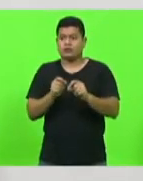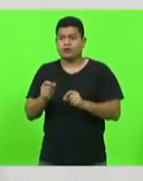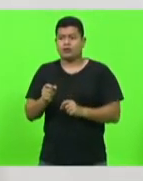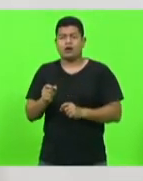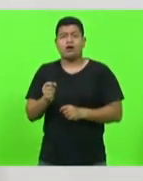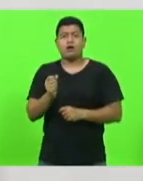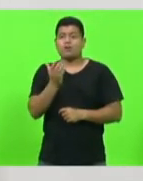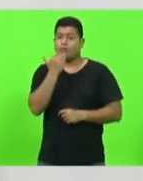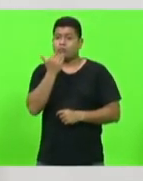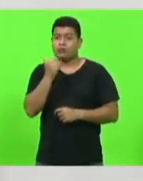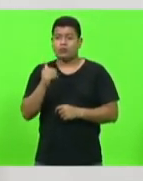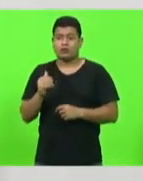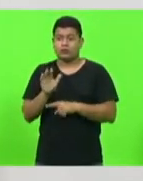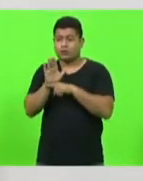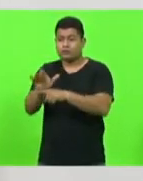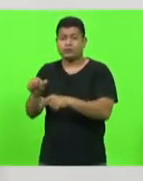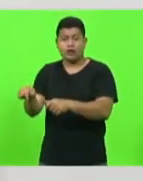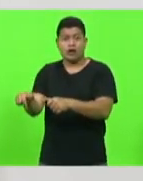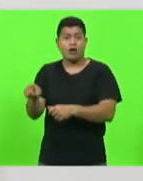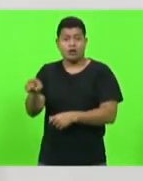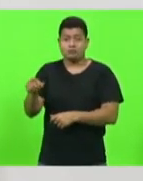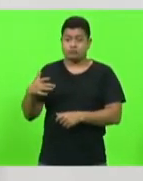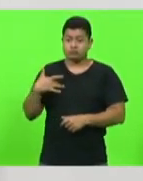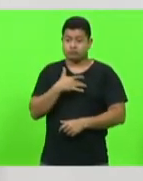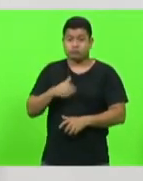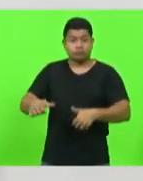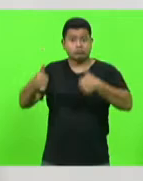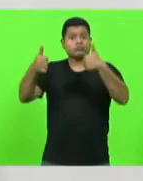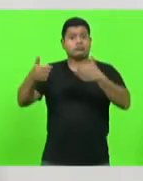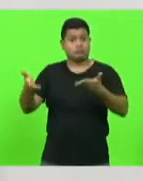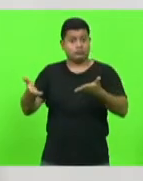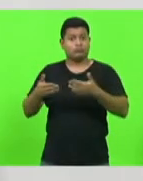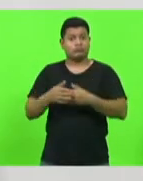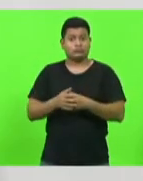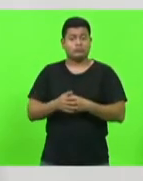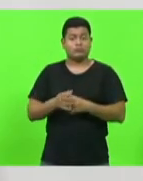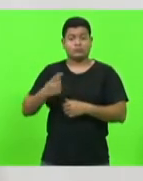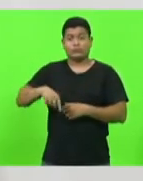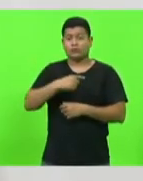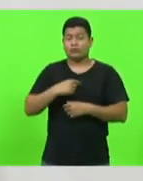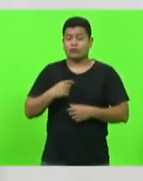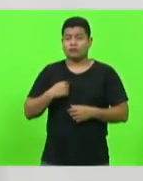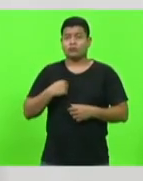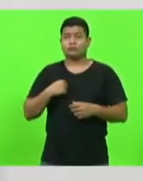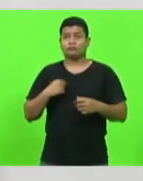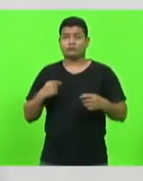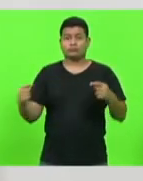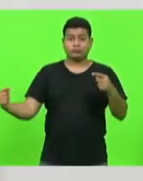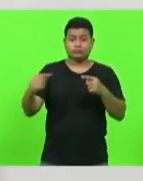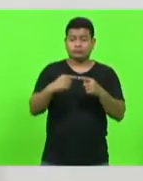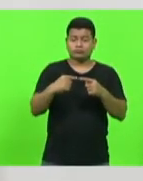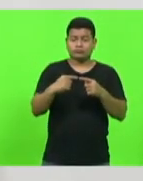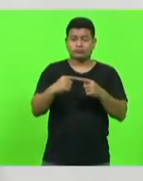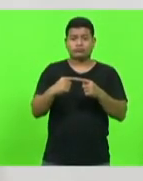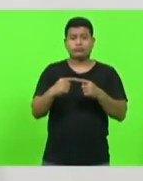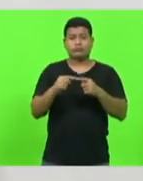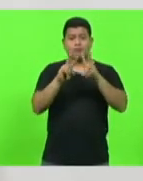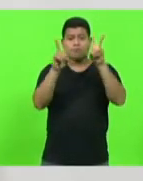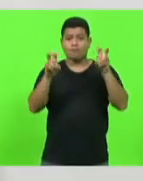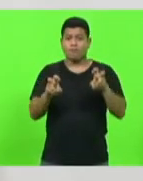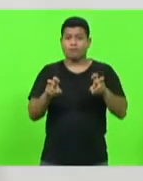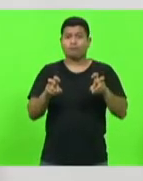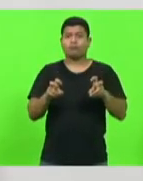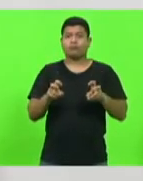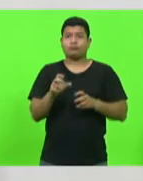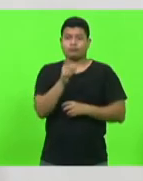E aí nós pontuamos as questões que envolvem a agroecologia e